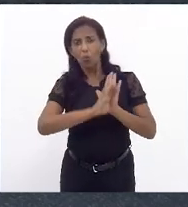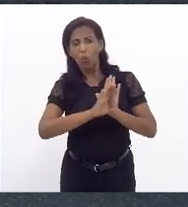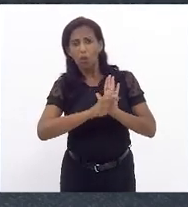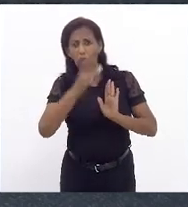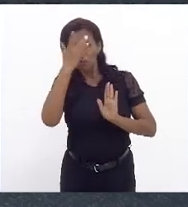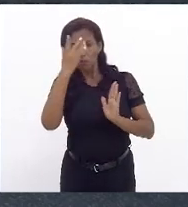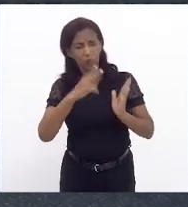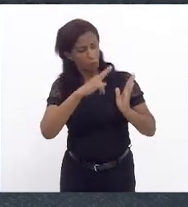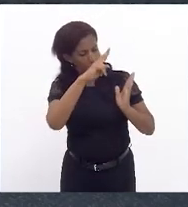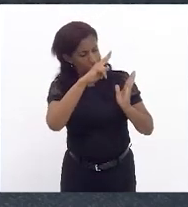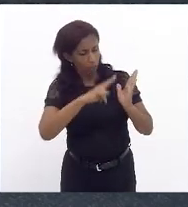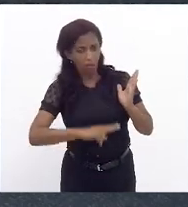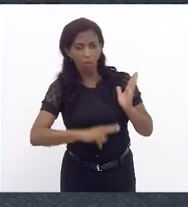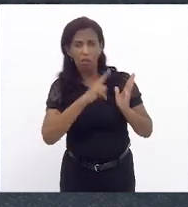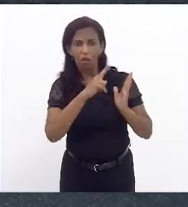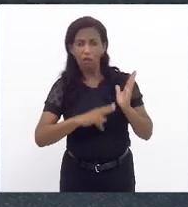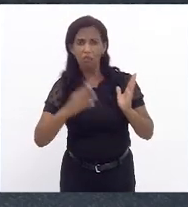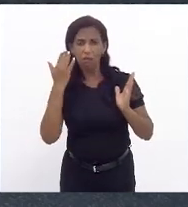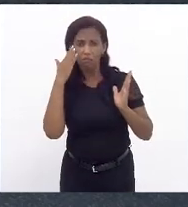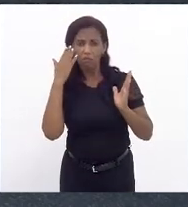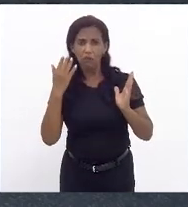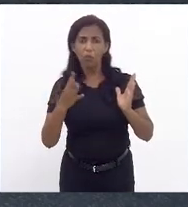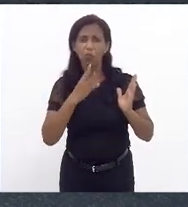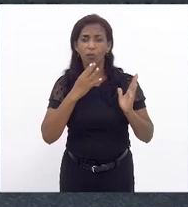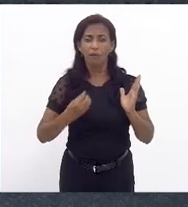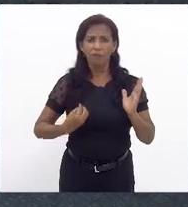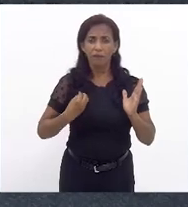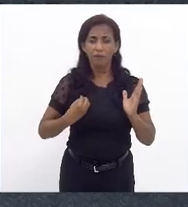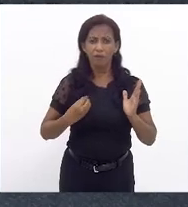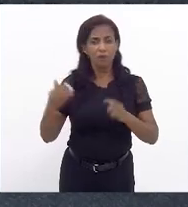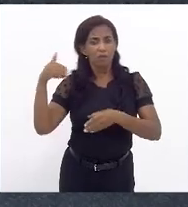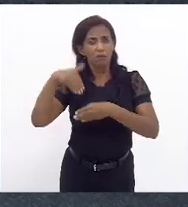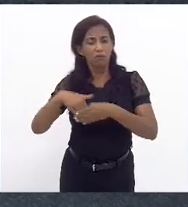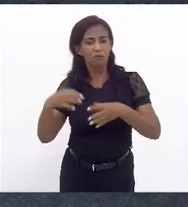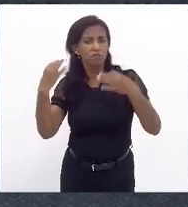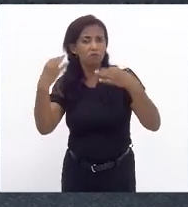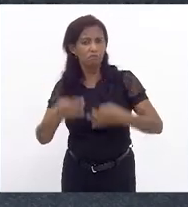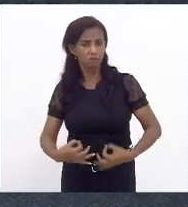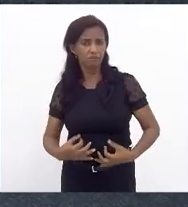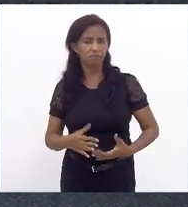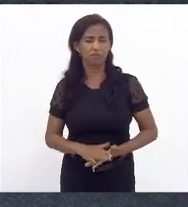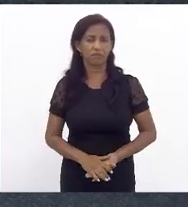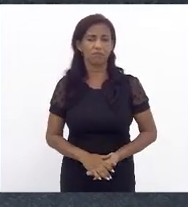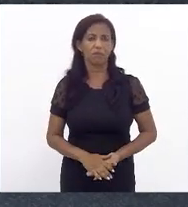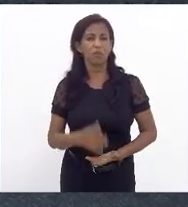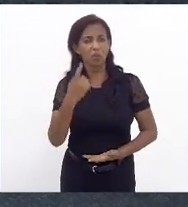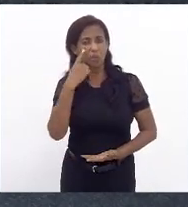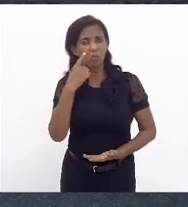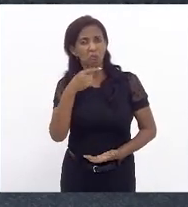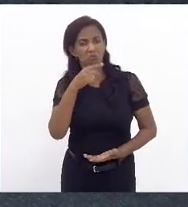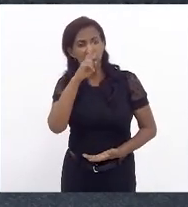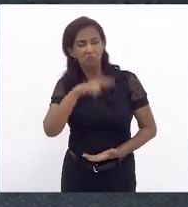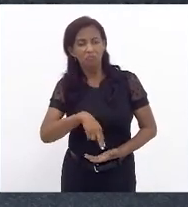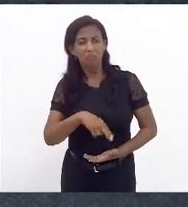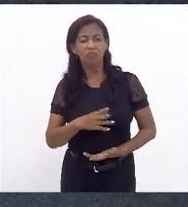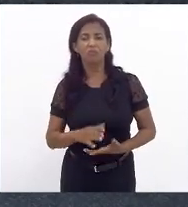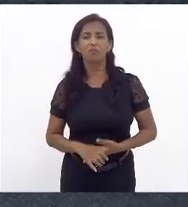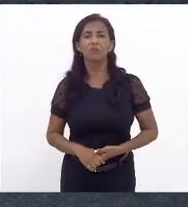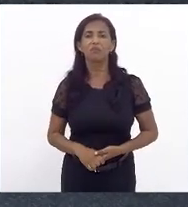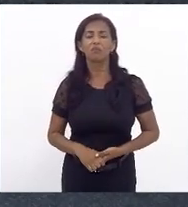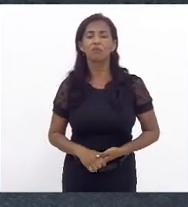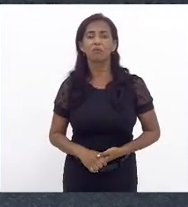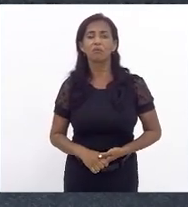para a gente poder votar de forma correta. E o que a gente viu foi